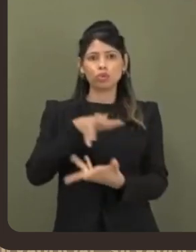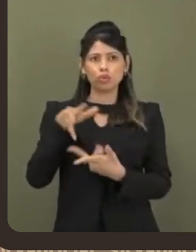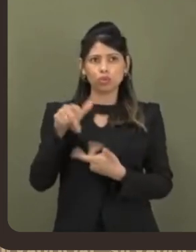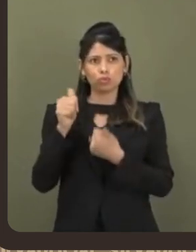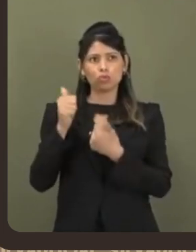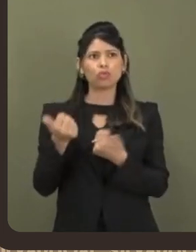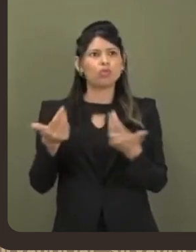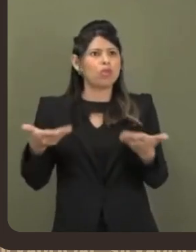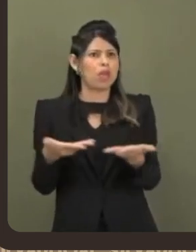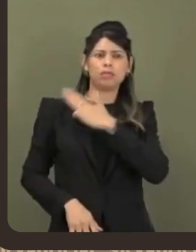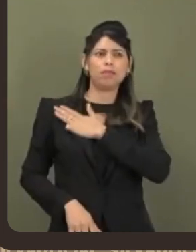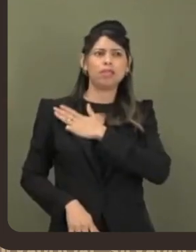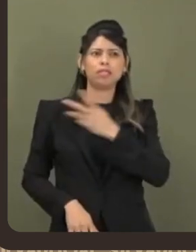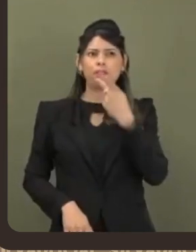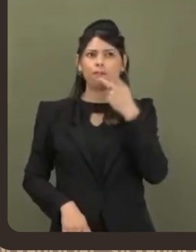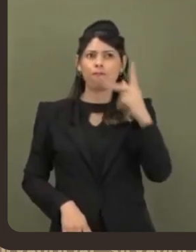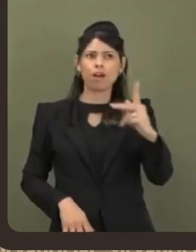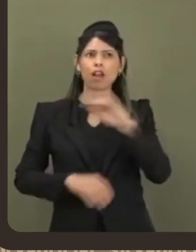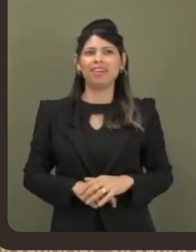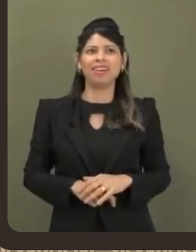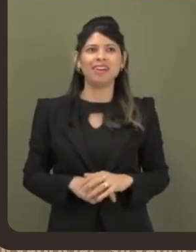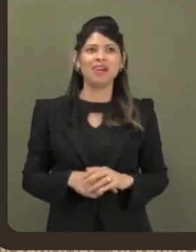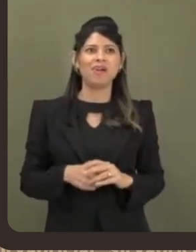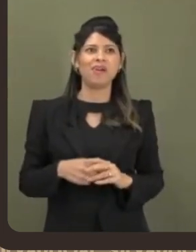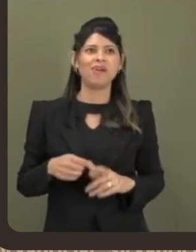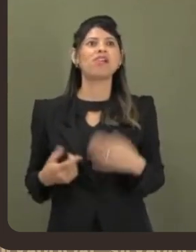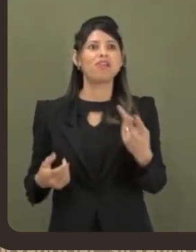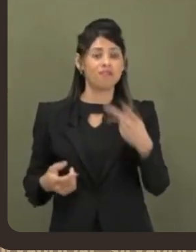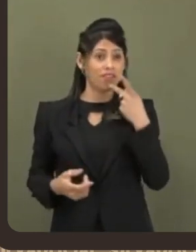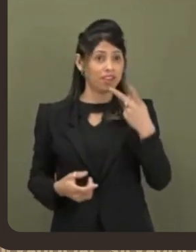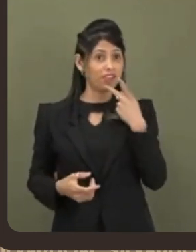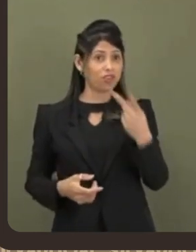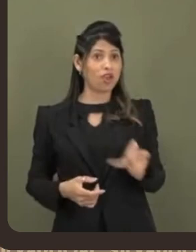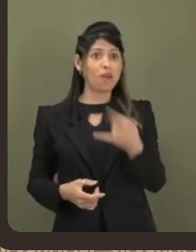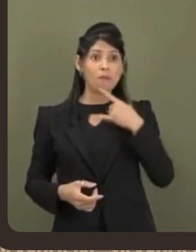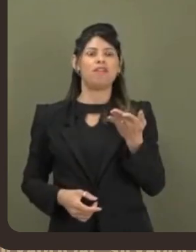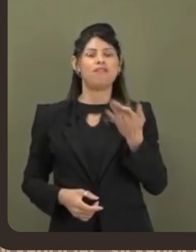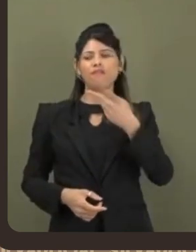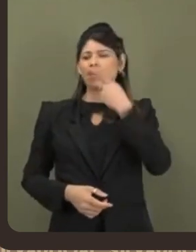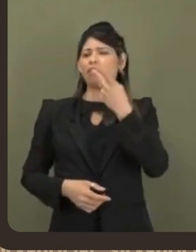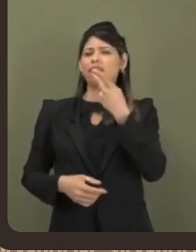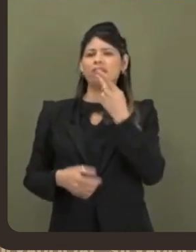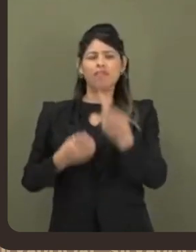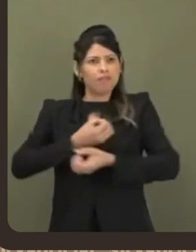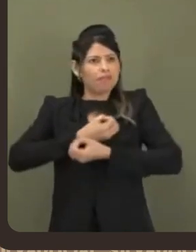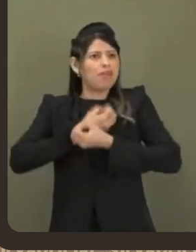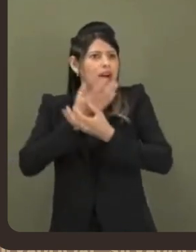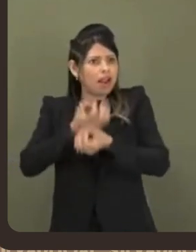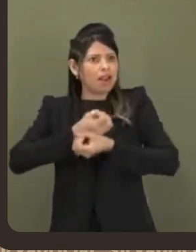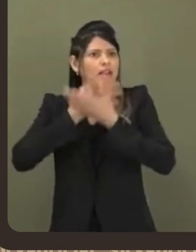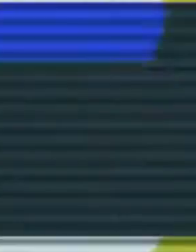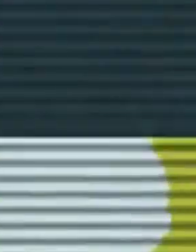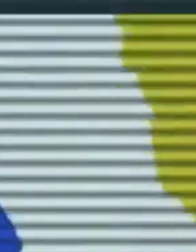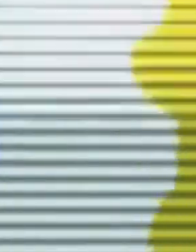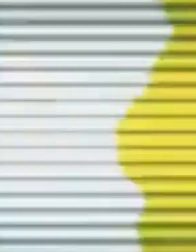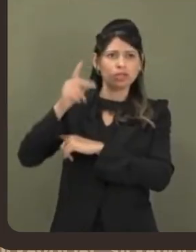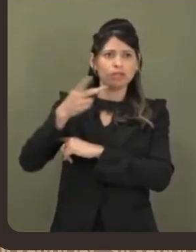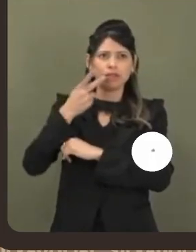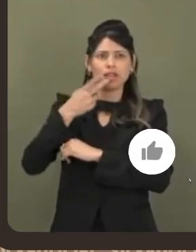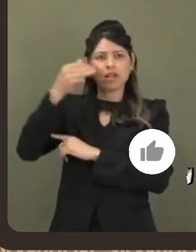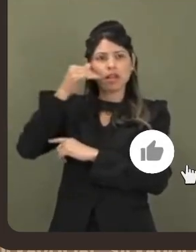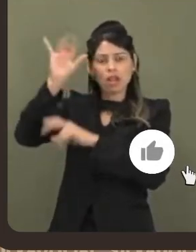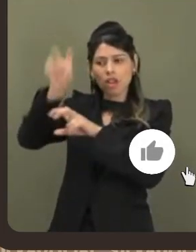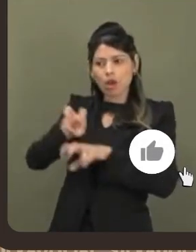E agora sai esse presidente abilolado, bêbado, descondenado, dizendo que a Amazônia é de todo mundo.